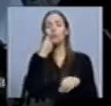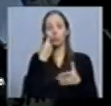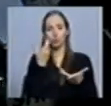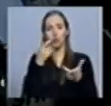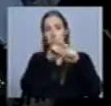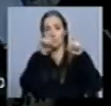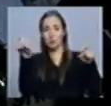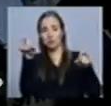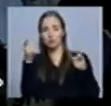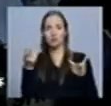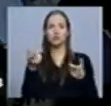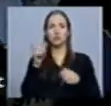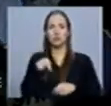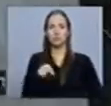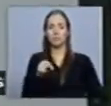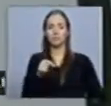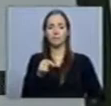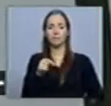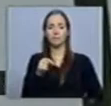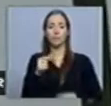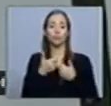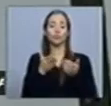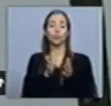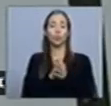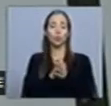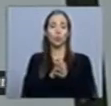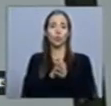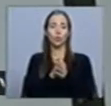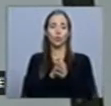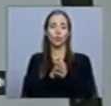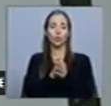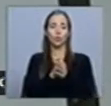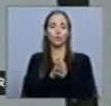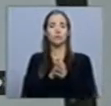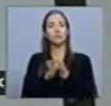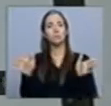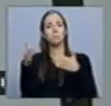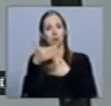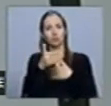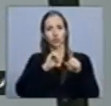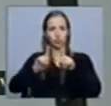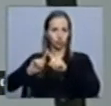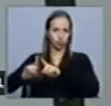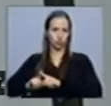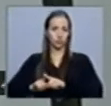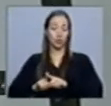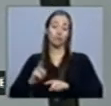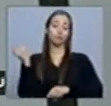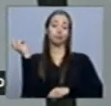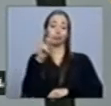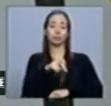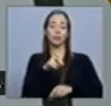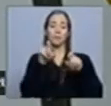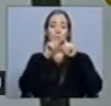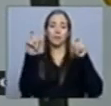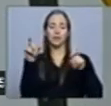empresas, para todo um outro tipo de instalações. E então foi assim que apareceu a empresa AirGloss